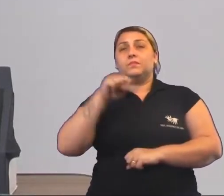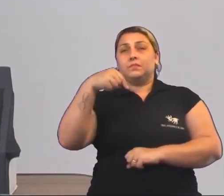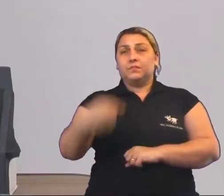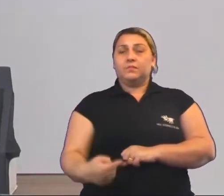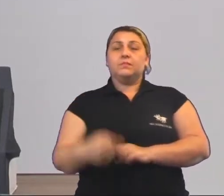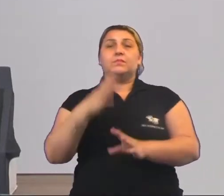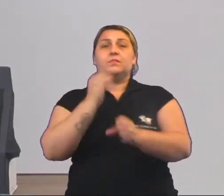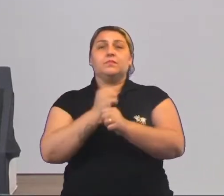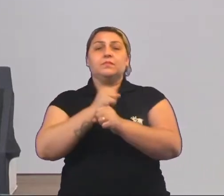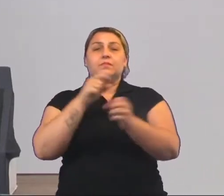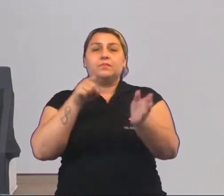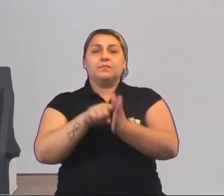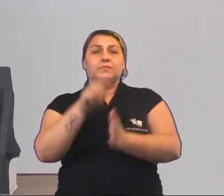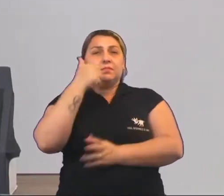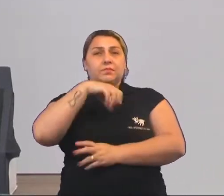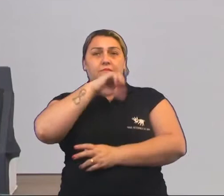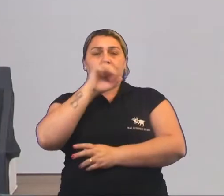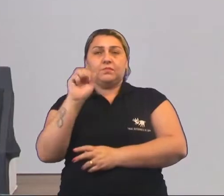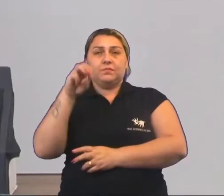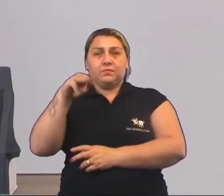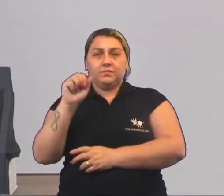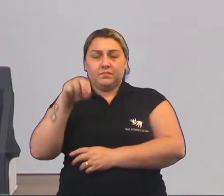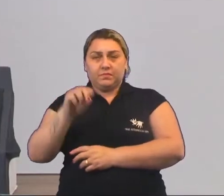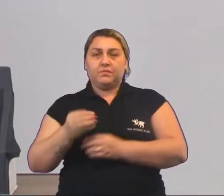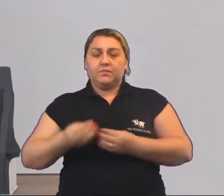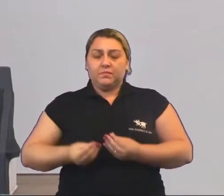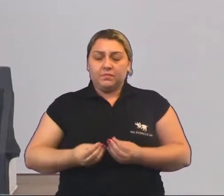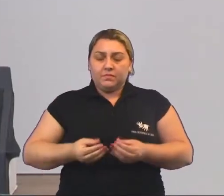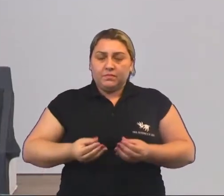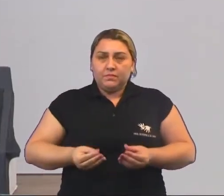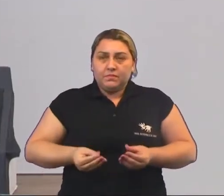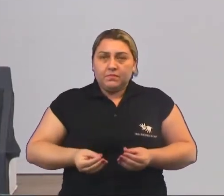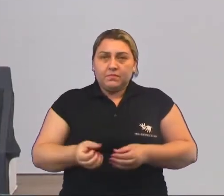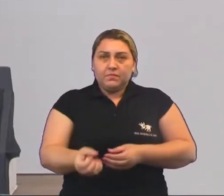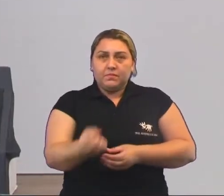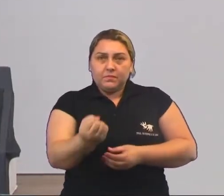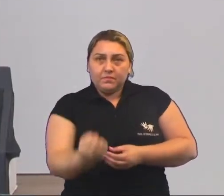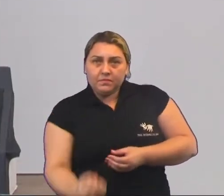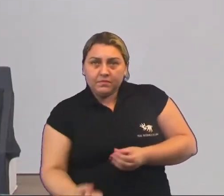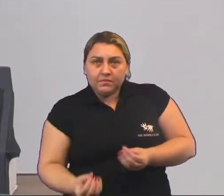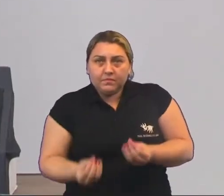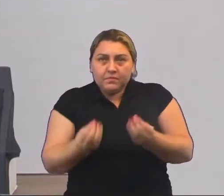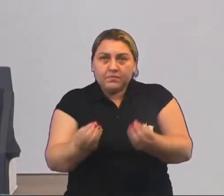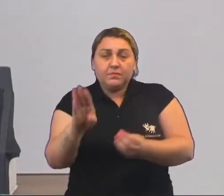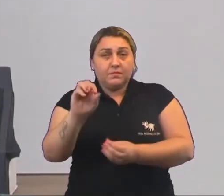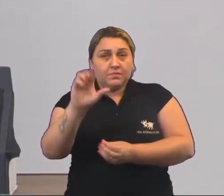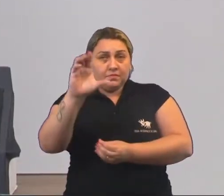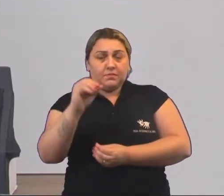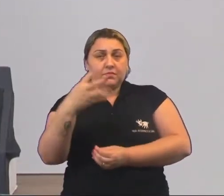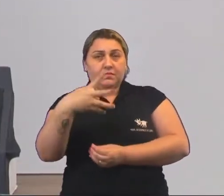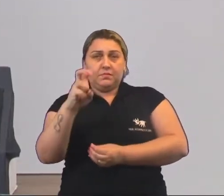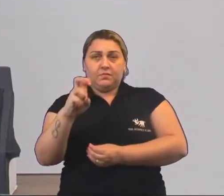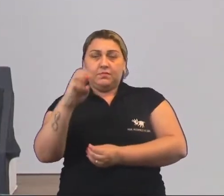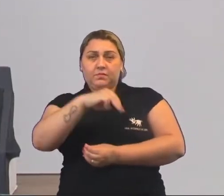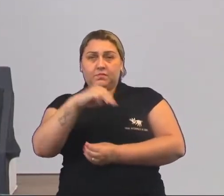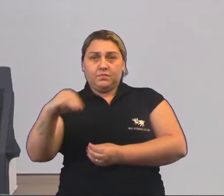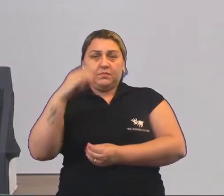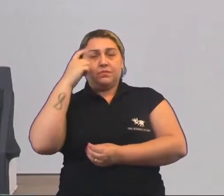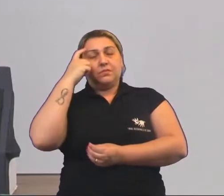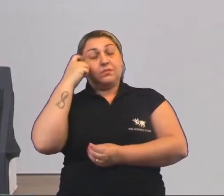próxima situação. A mãe de Amanda colocou um bolo no forno. O bolo ficou no forno por 45